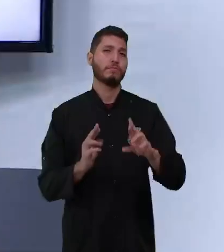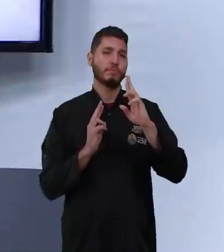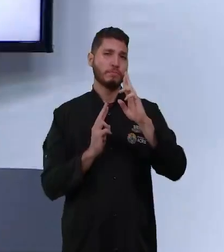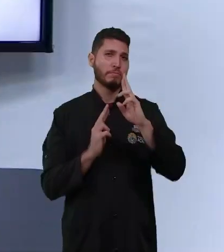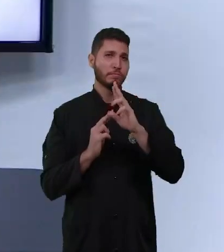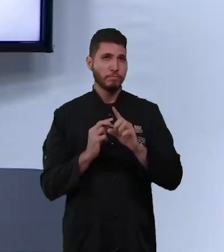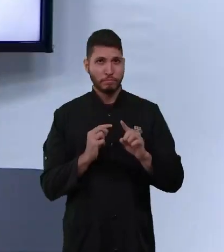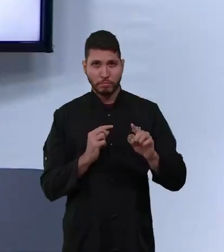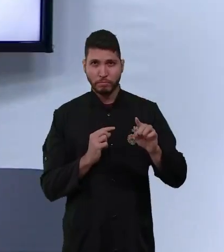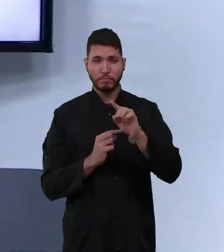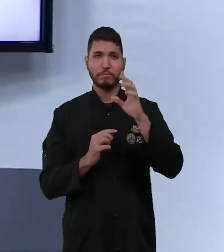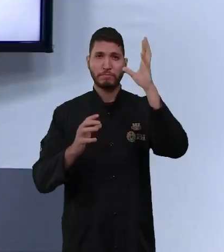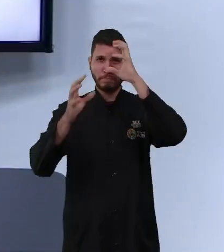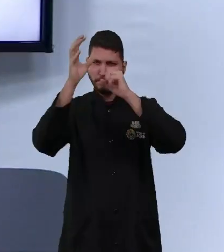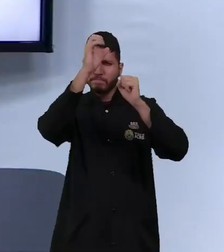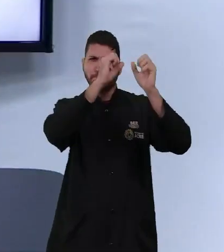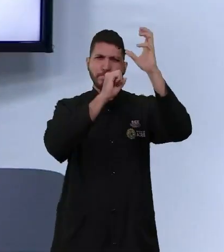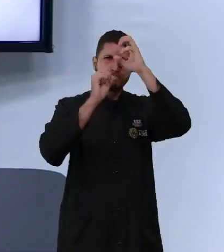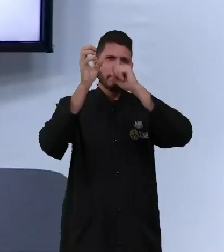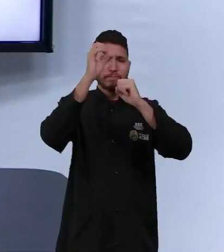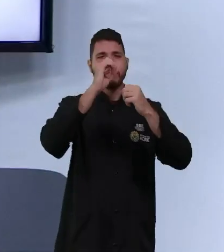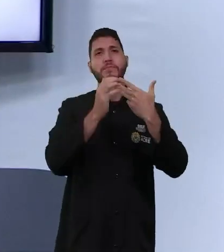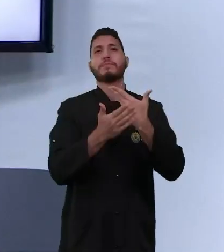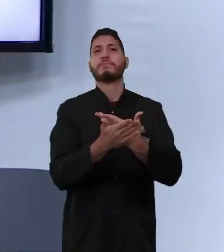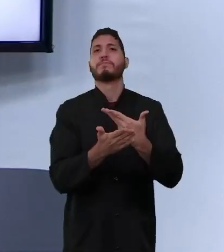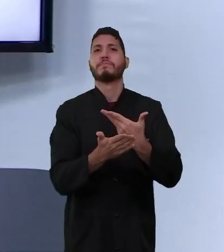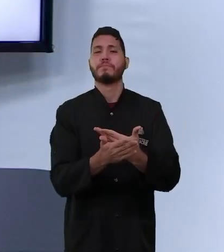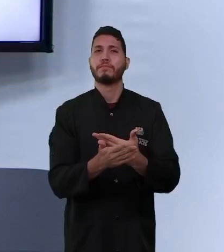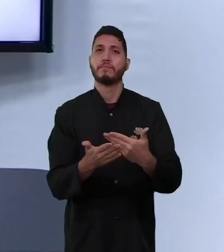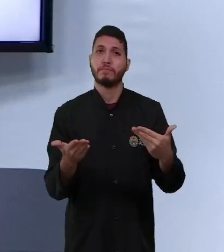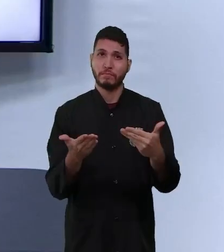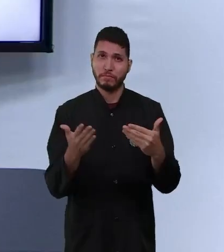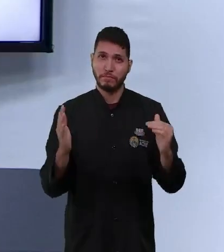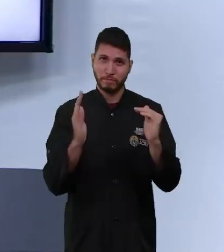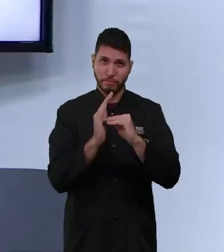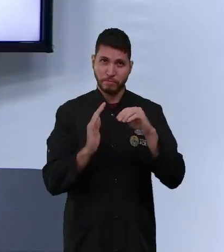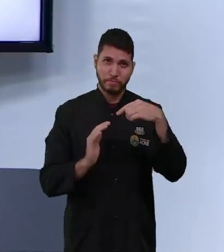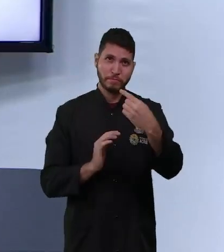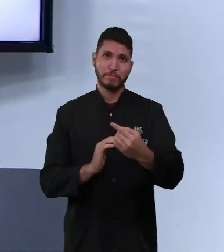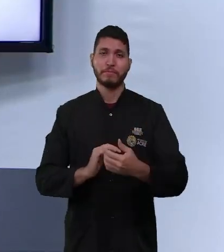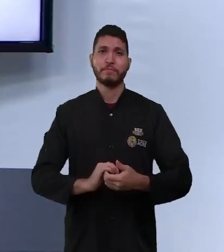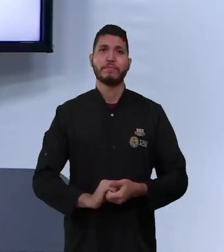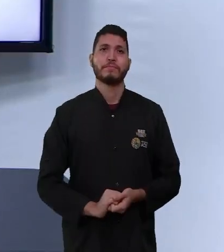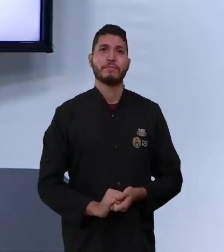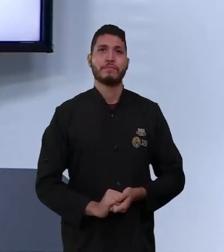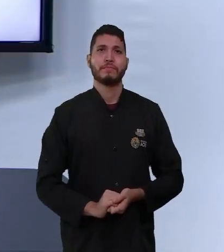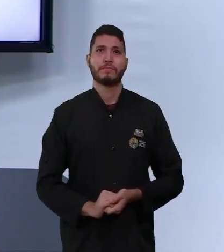vocês tenham aprendido muito nessa aula de hoje e até a próxima.